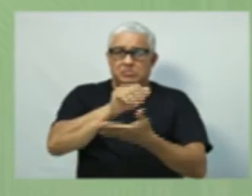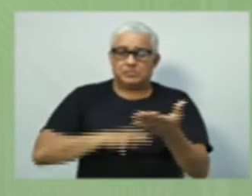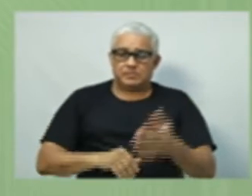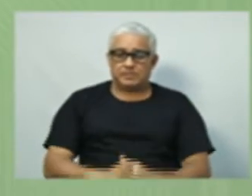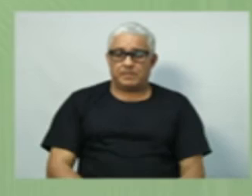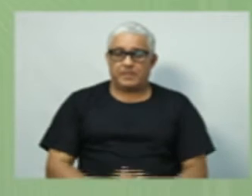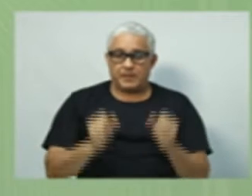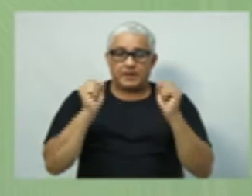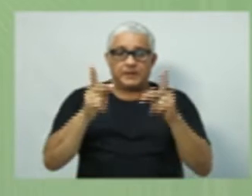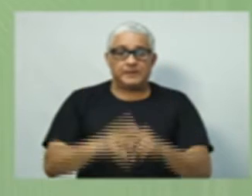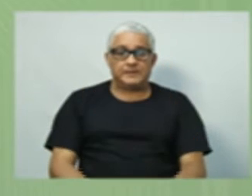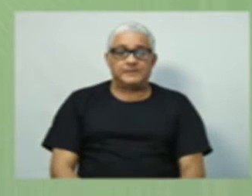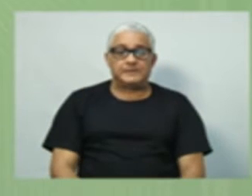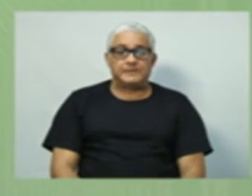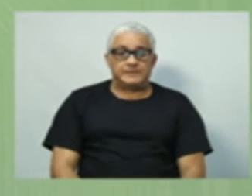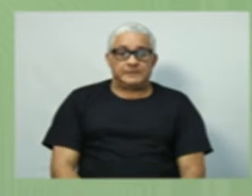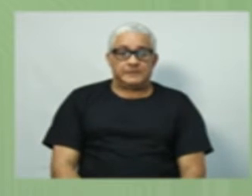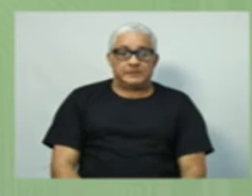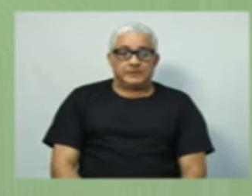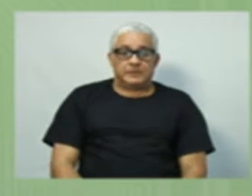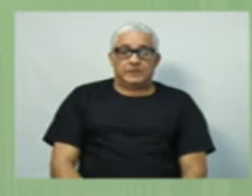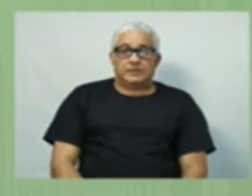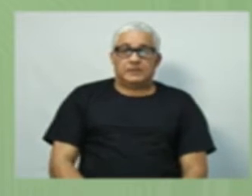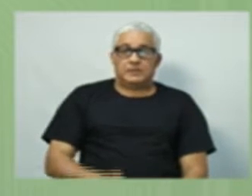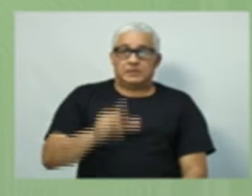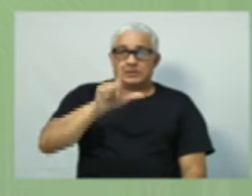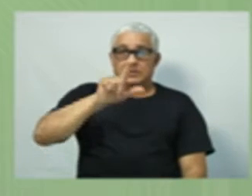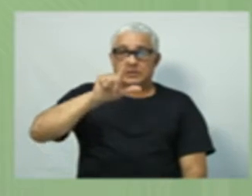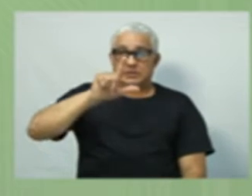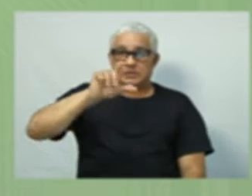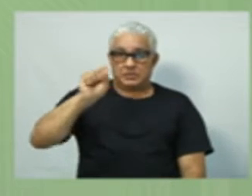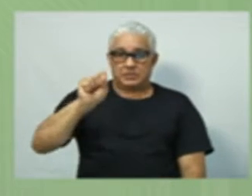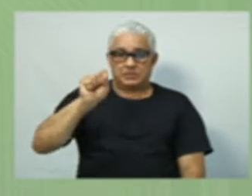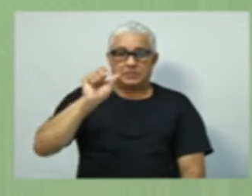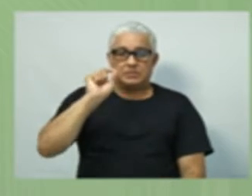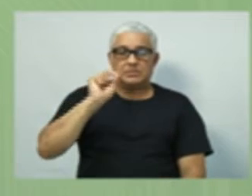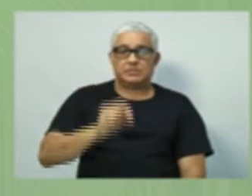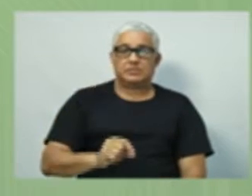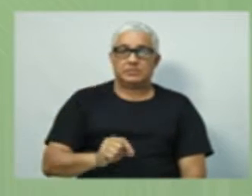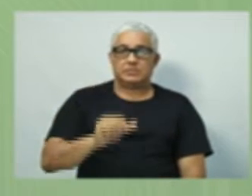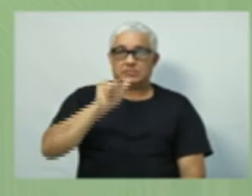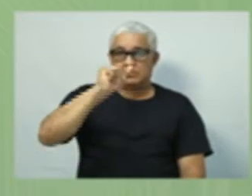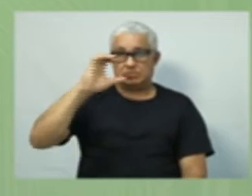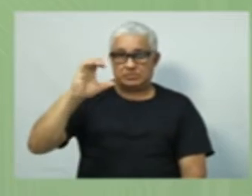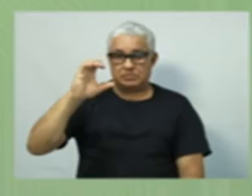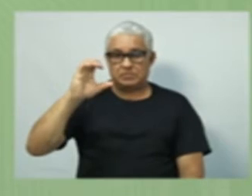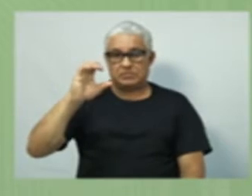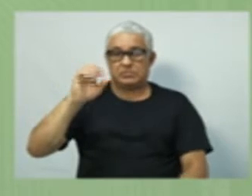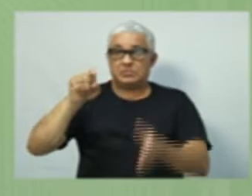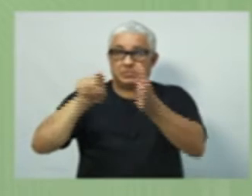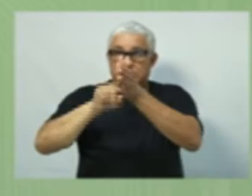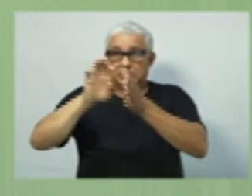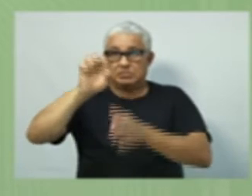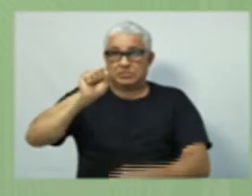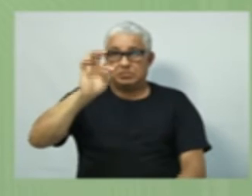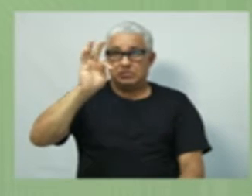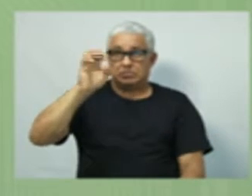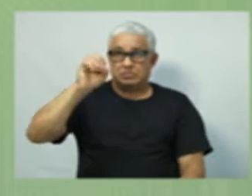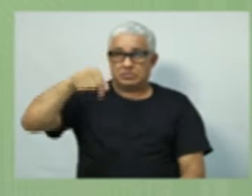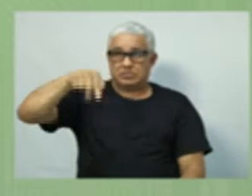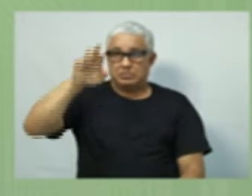ok vamos lá liquidez seca exemplo de cal a liquidez seca eu tenho o circulante agora diminui dele o estoque